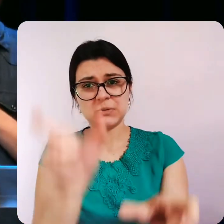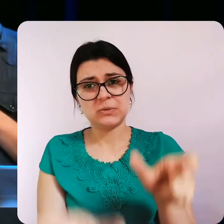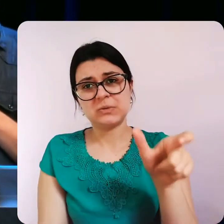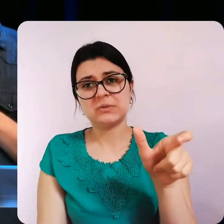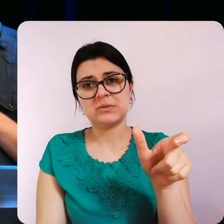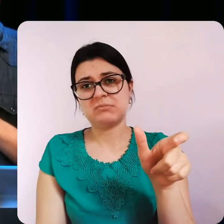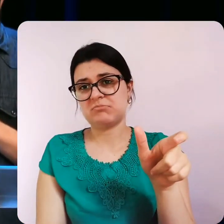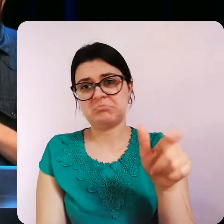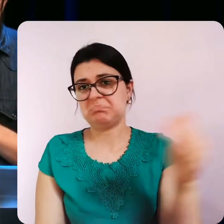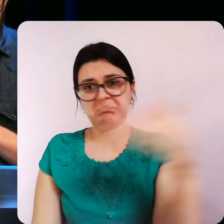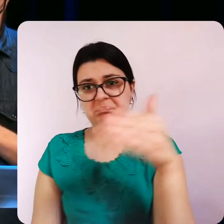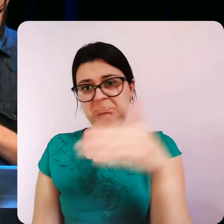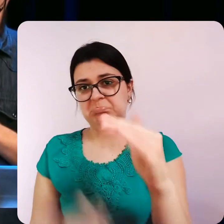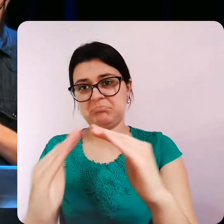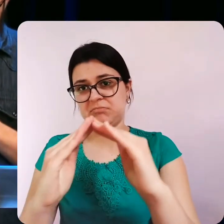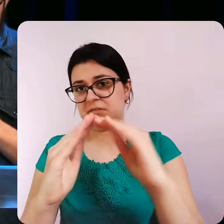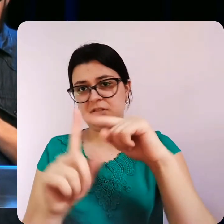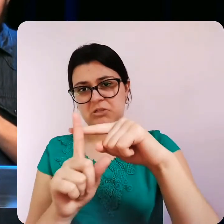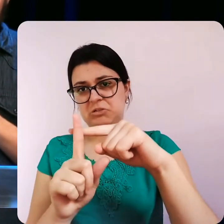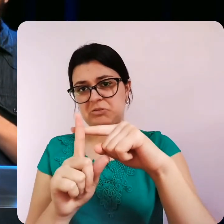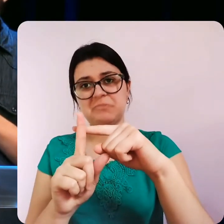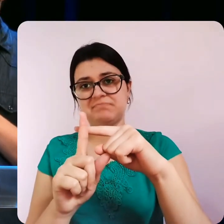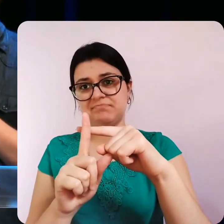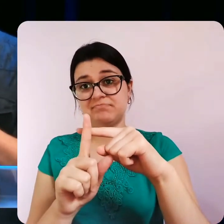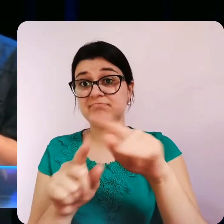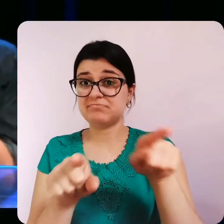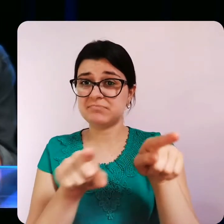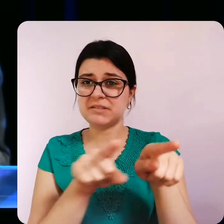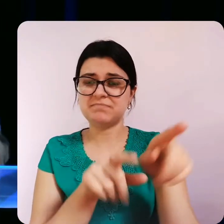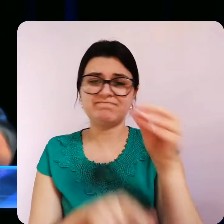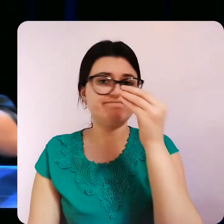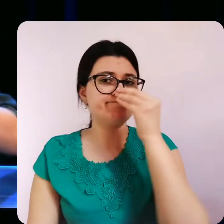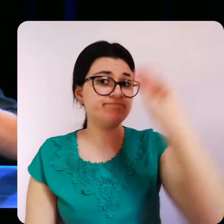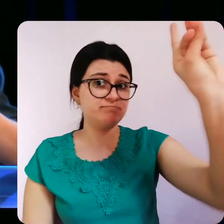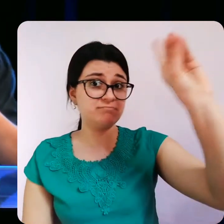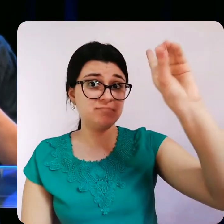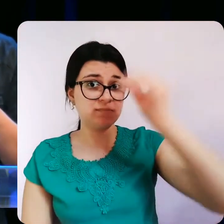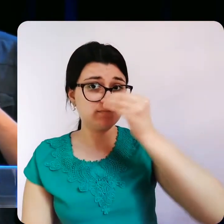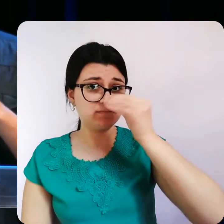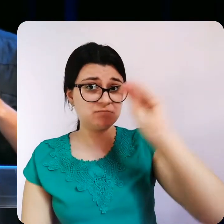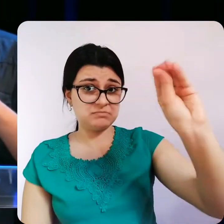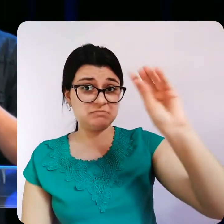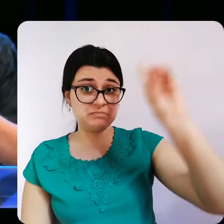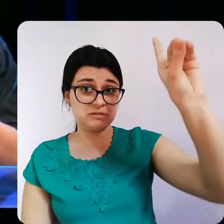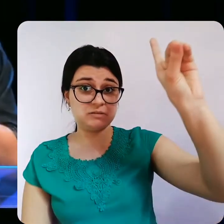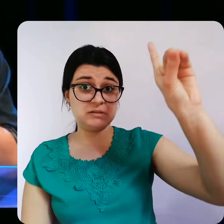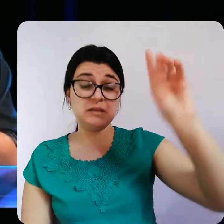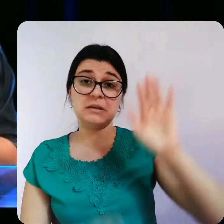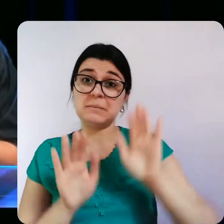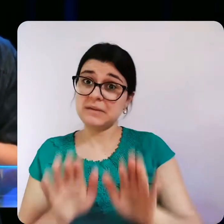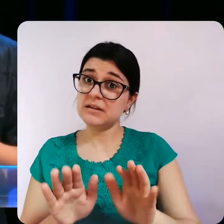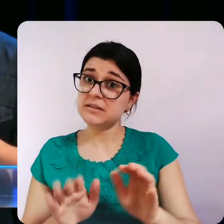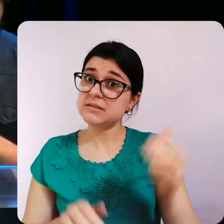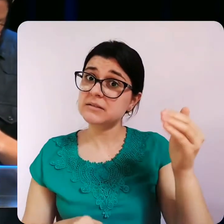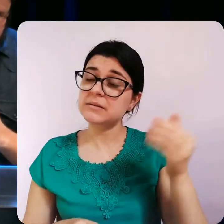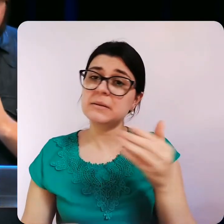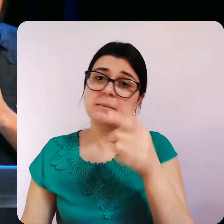igreja. Isso acontece quando nós transformamos as leis, os mandamentos, o legalismo, por exemplo, a religiosidade,